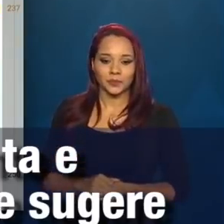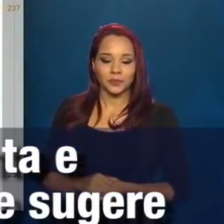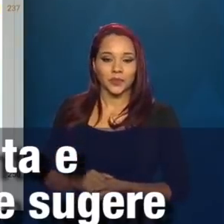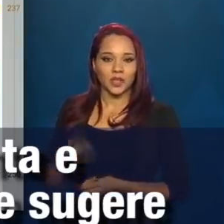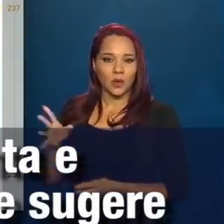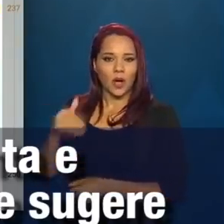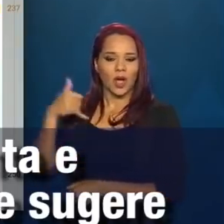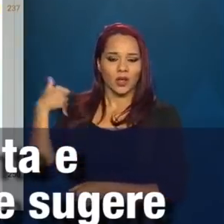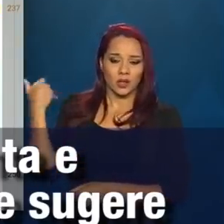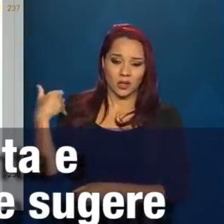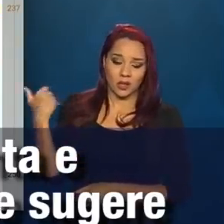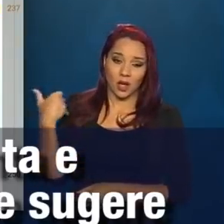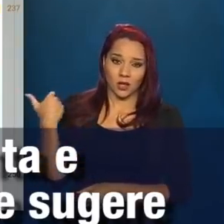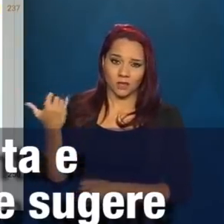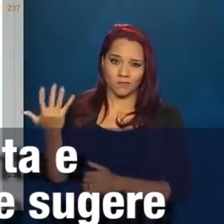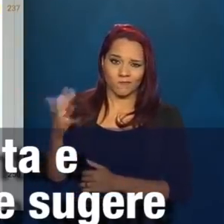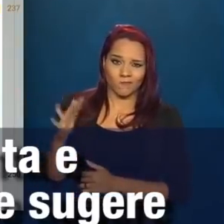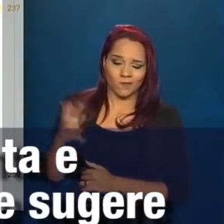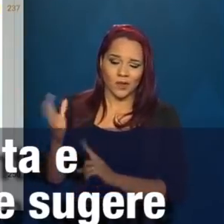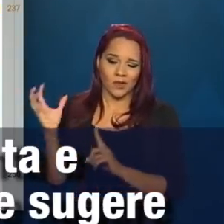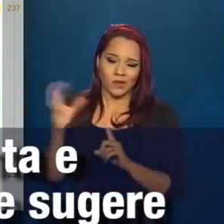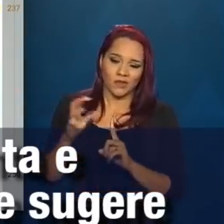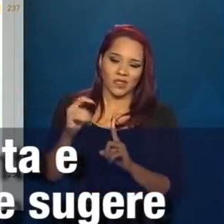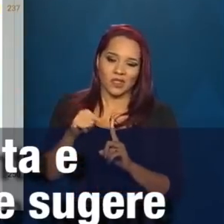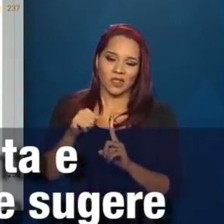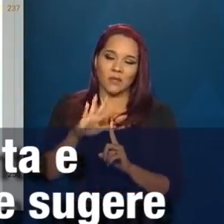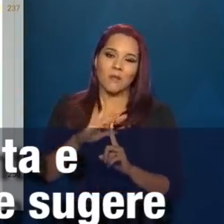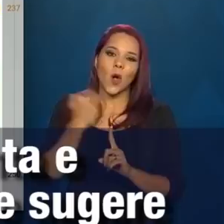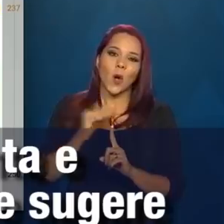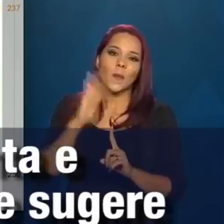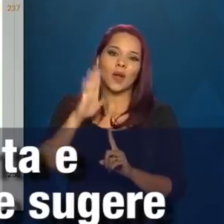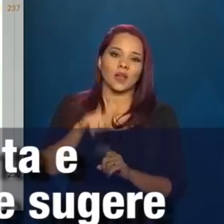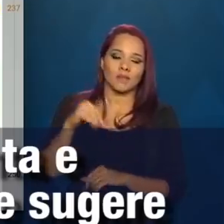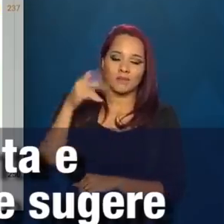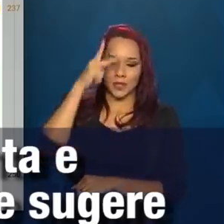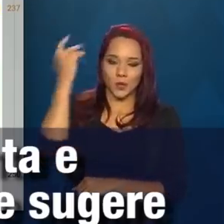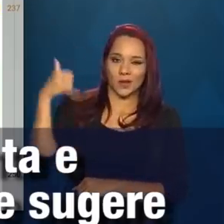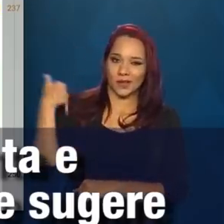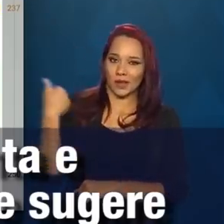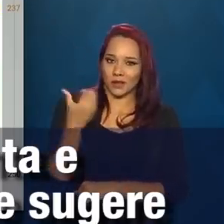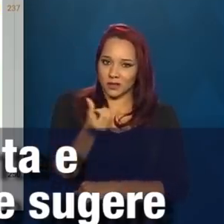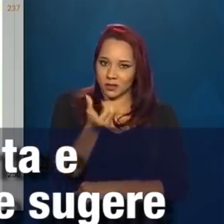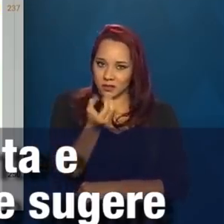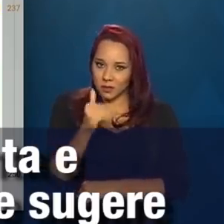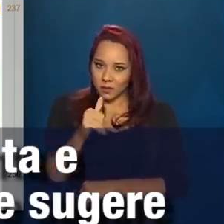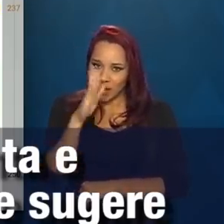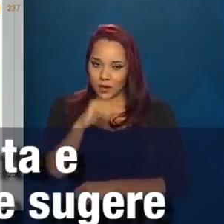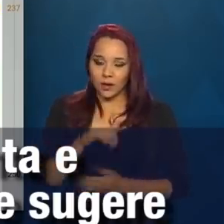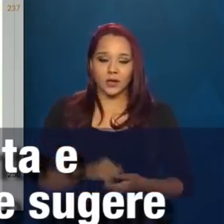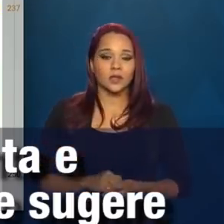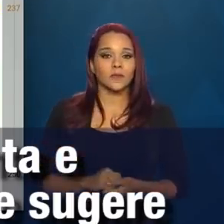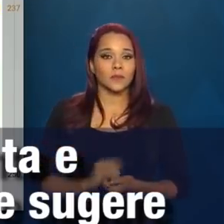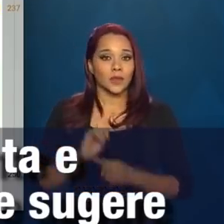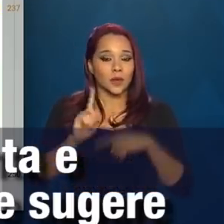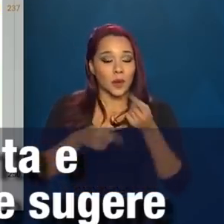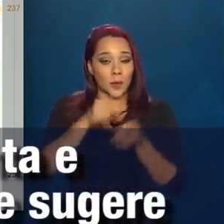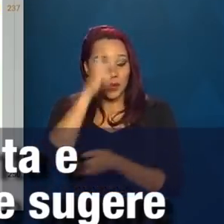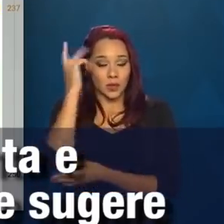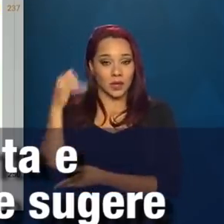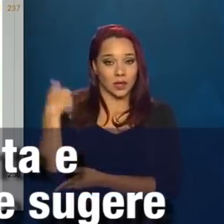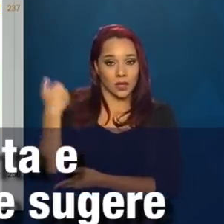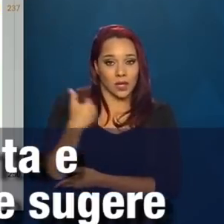faixa etária mais afetada são as pessoas acima de 60 anos, seguido das pessoas de